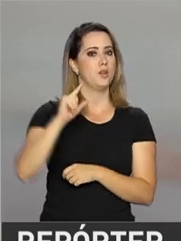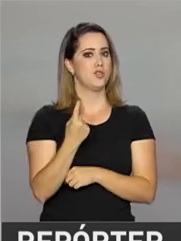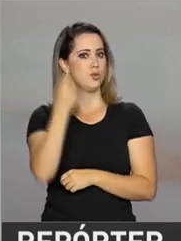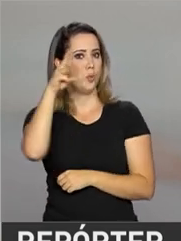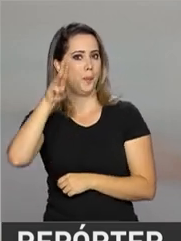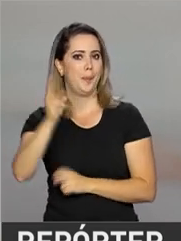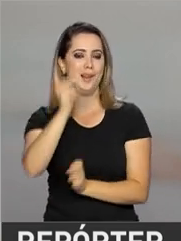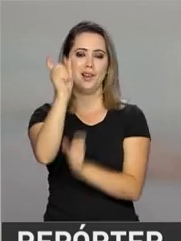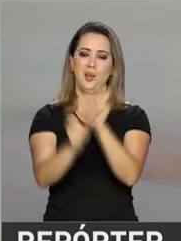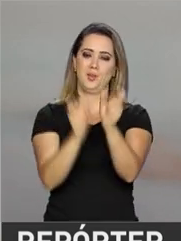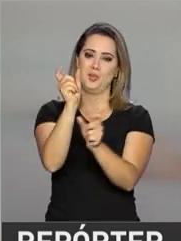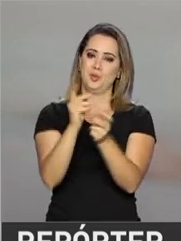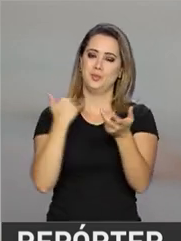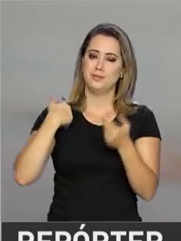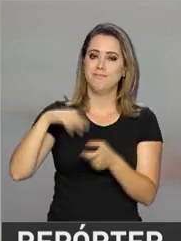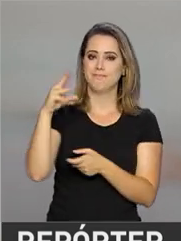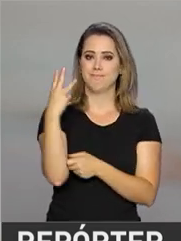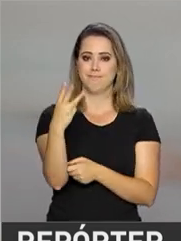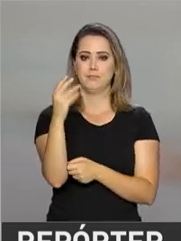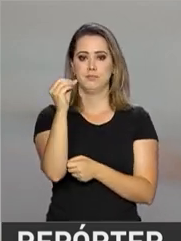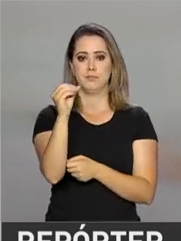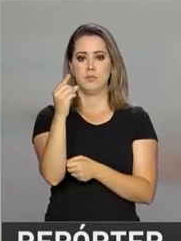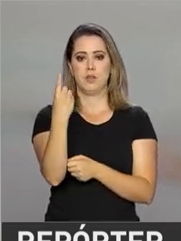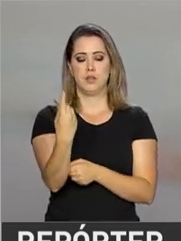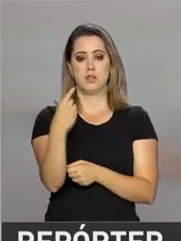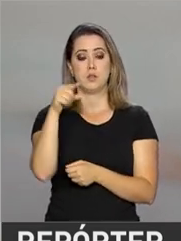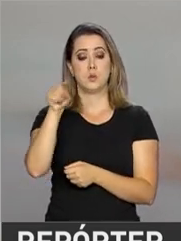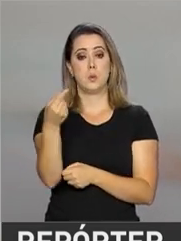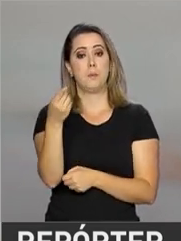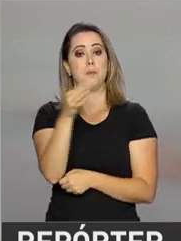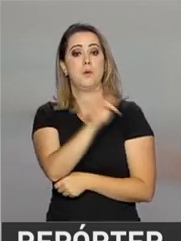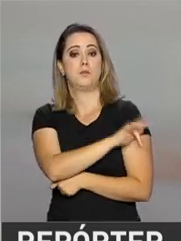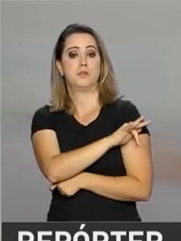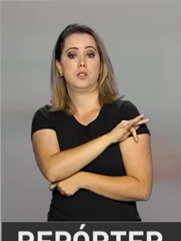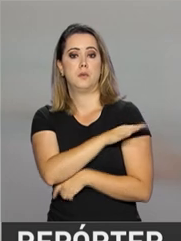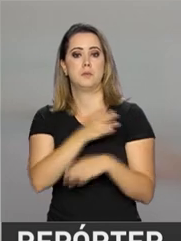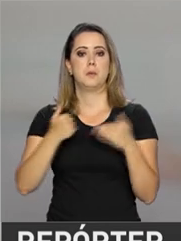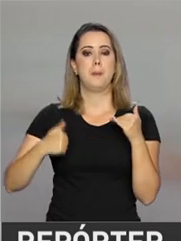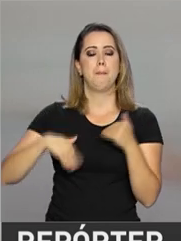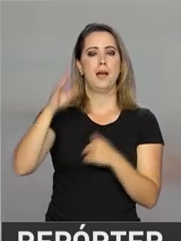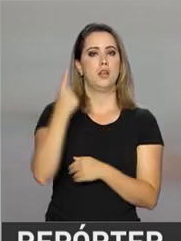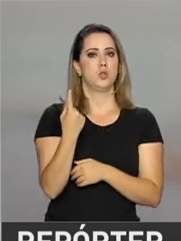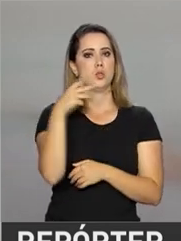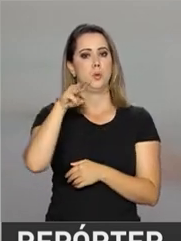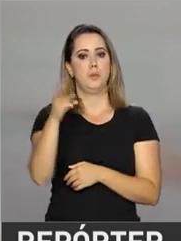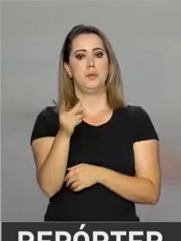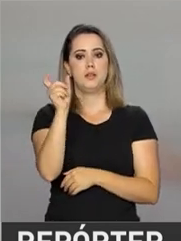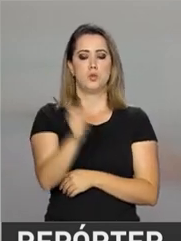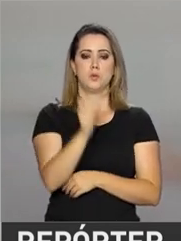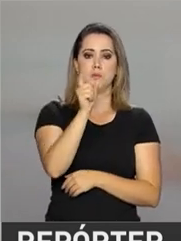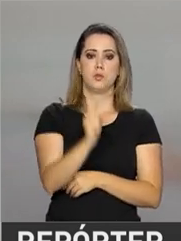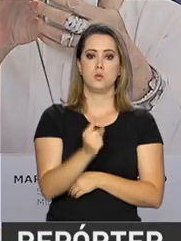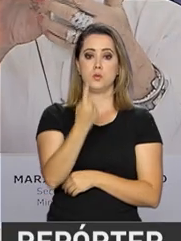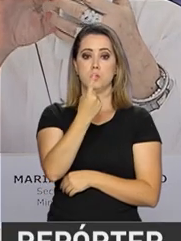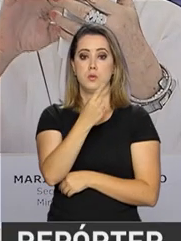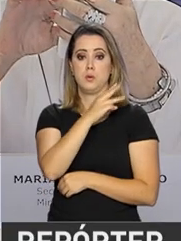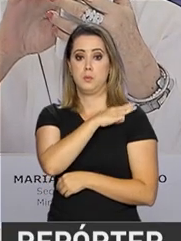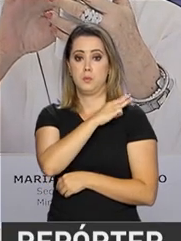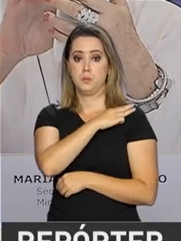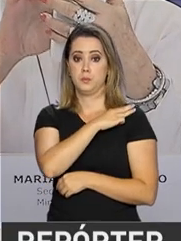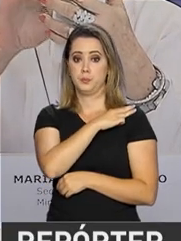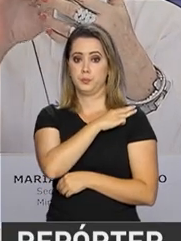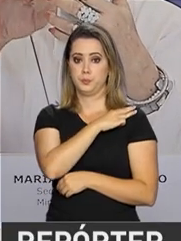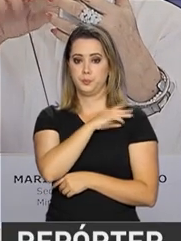meio de pessoas sendo que 301 mil para o ensino fundamental e cerca de um milhão e 200 mil para o ensino médio para o